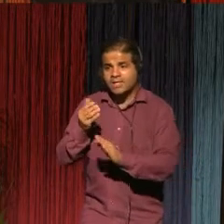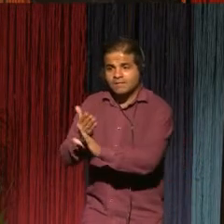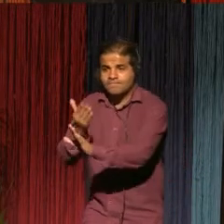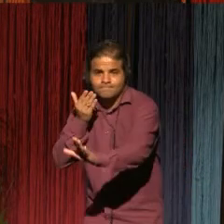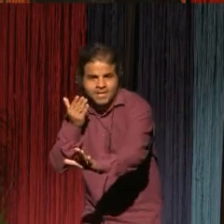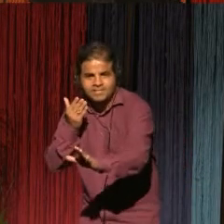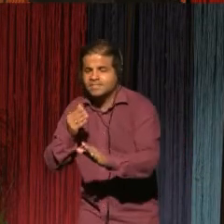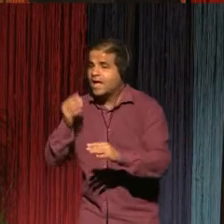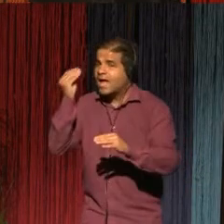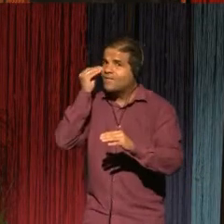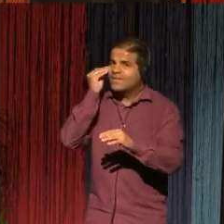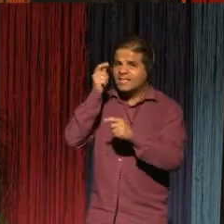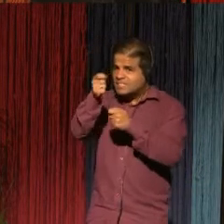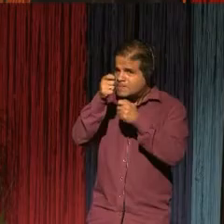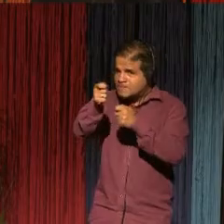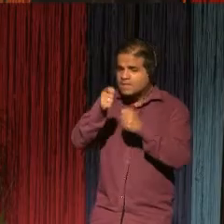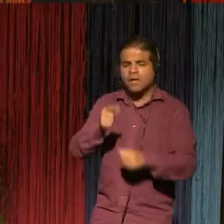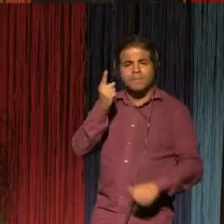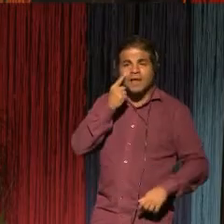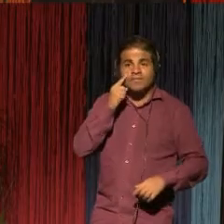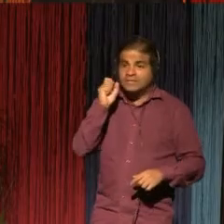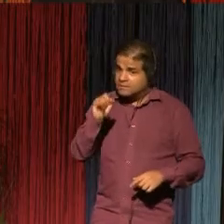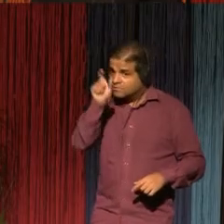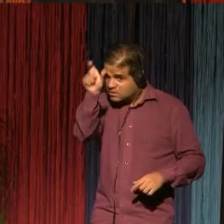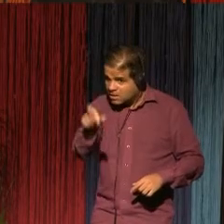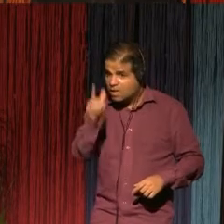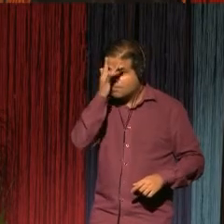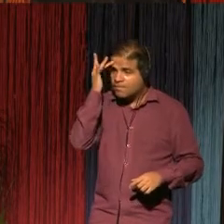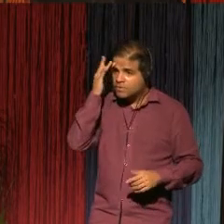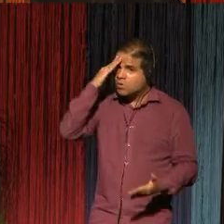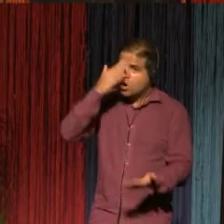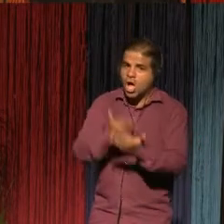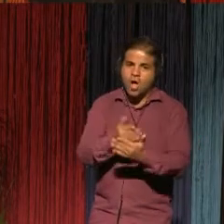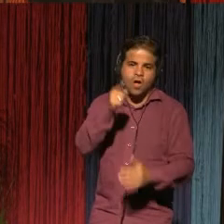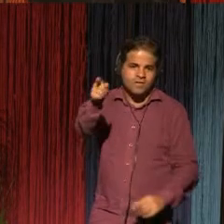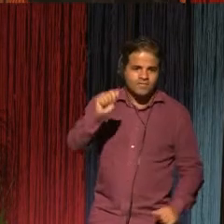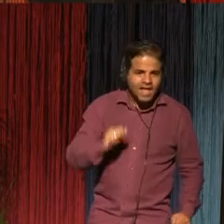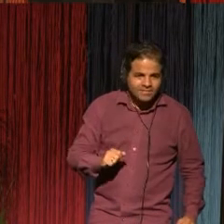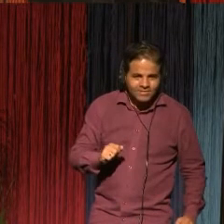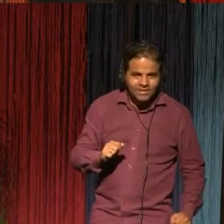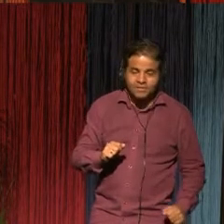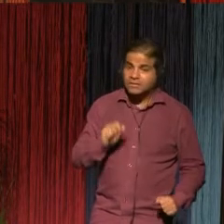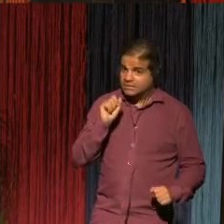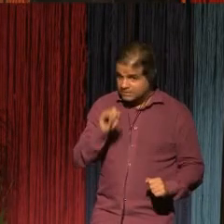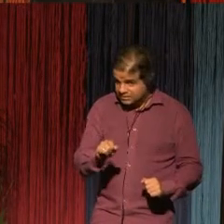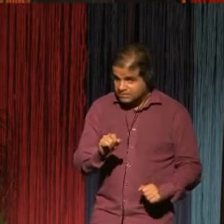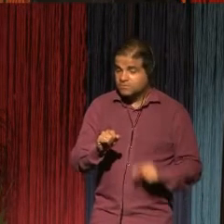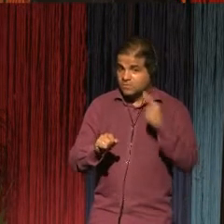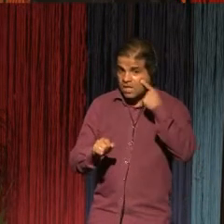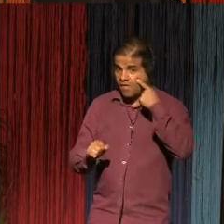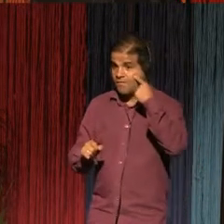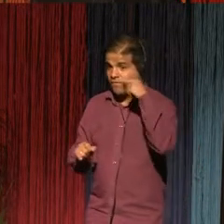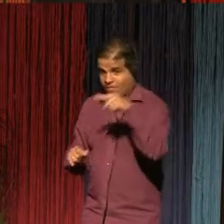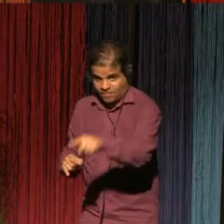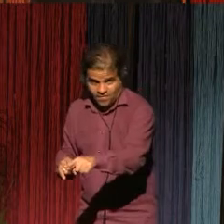afastá-la. Ou a criança vai te testar para ver se você é uma pessoa confiável. Se você vê